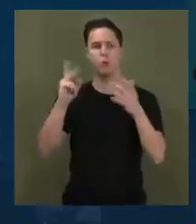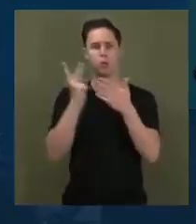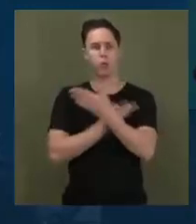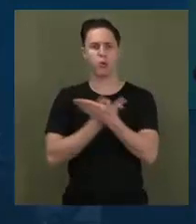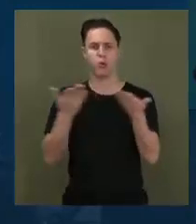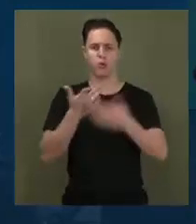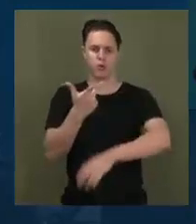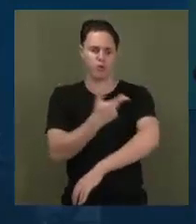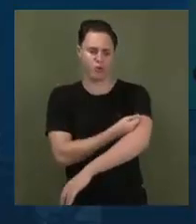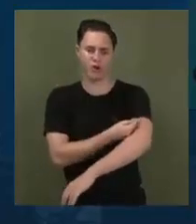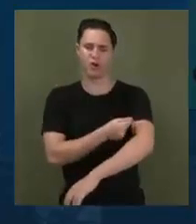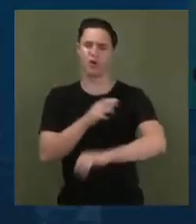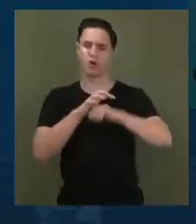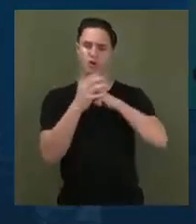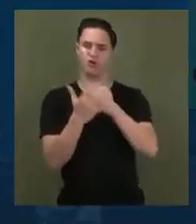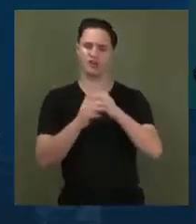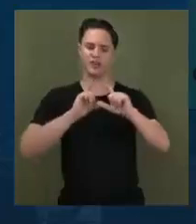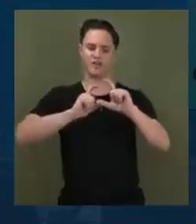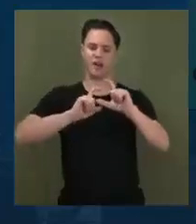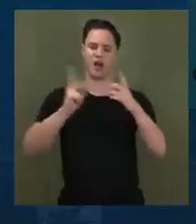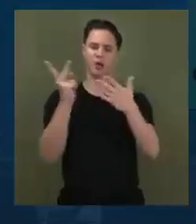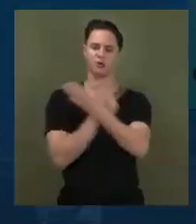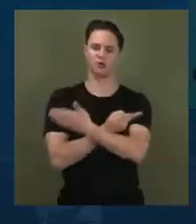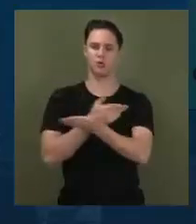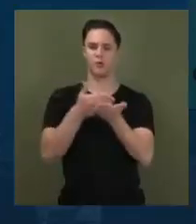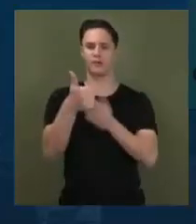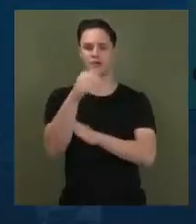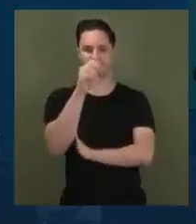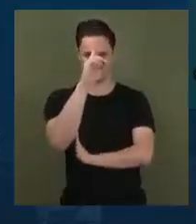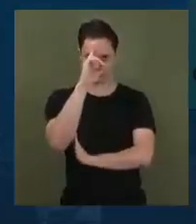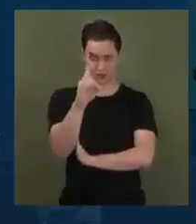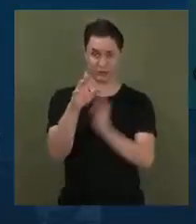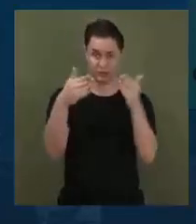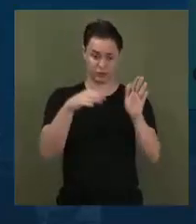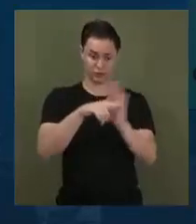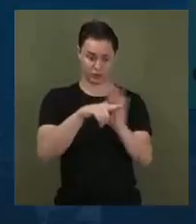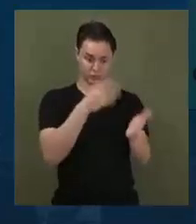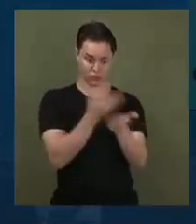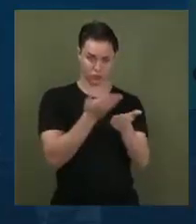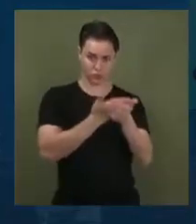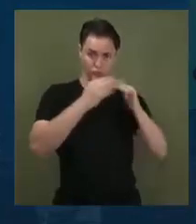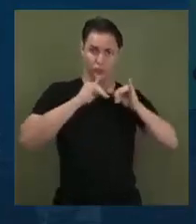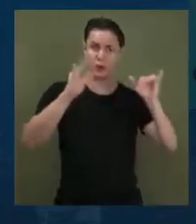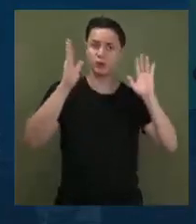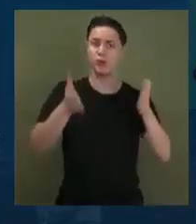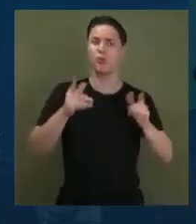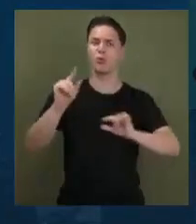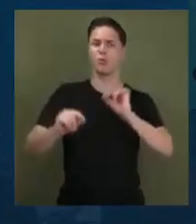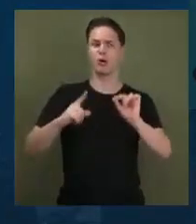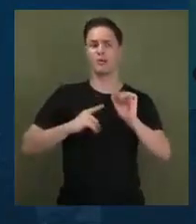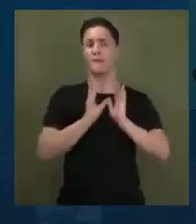de Covid, da Pfizer, ocorreram nos primeiros 10 dias, assim como eu tinha comentado. Estudo publicado, uma